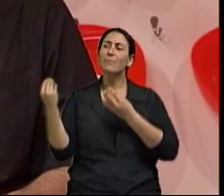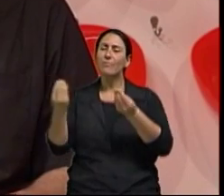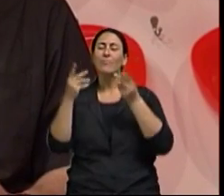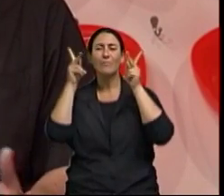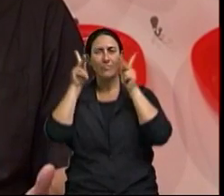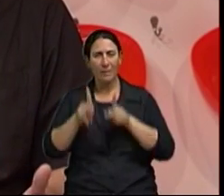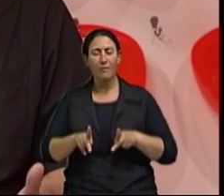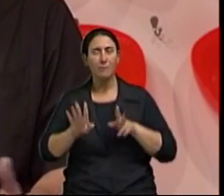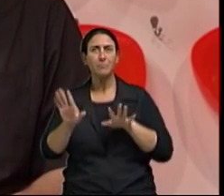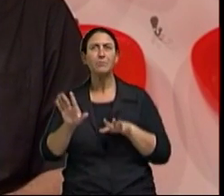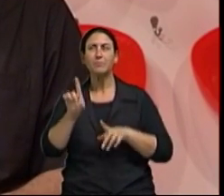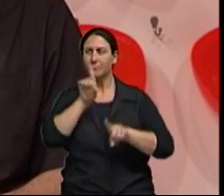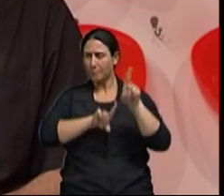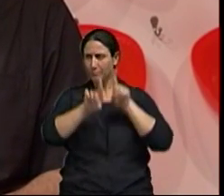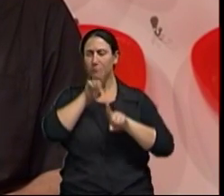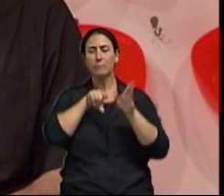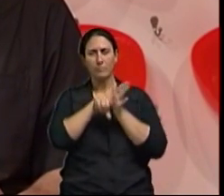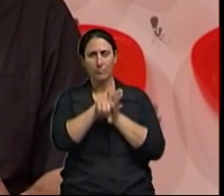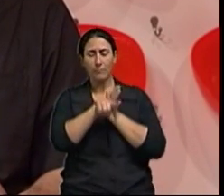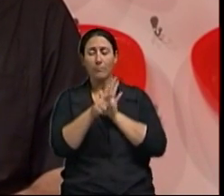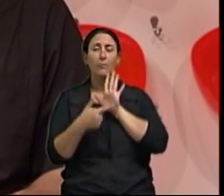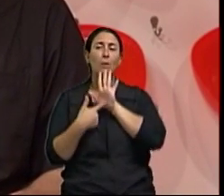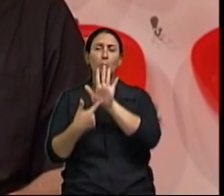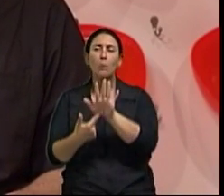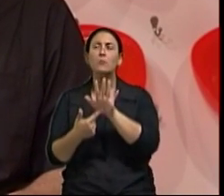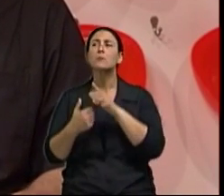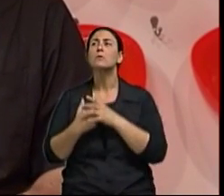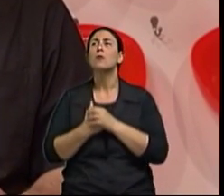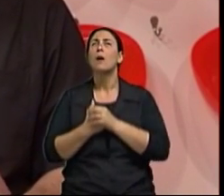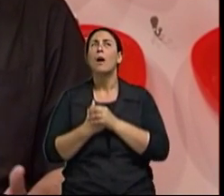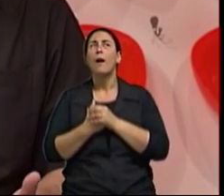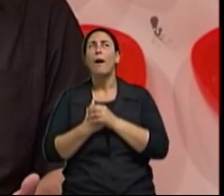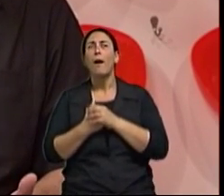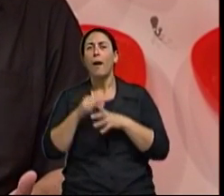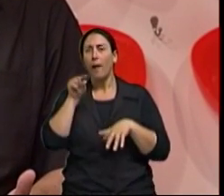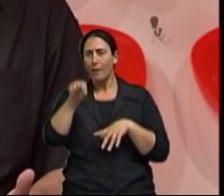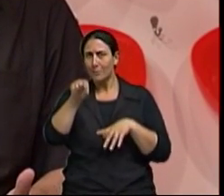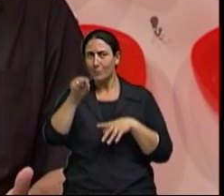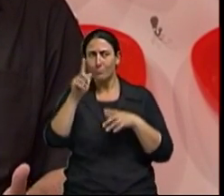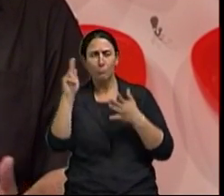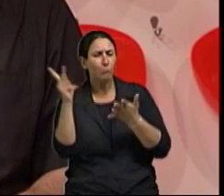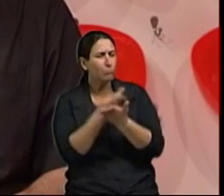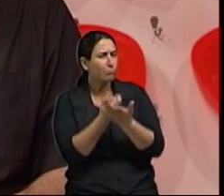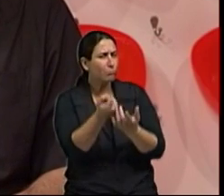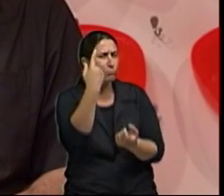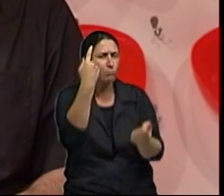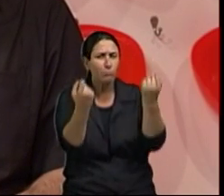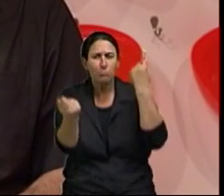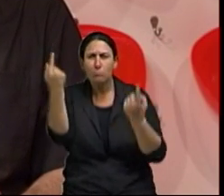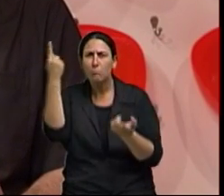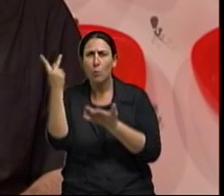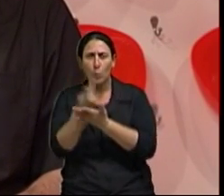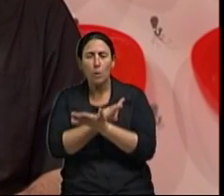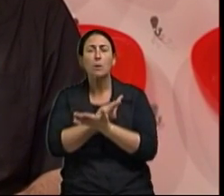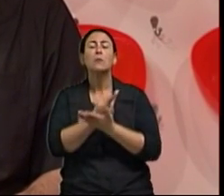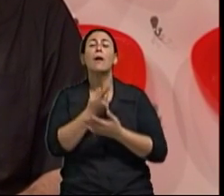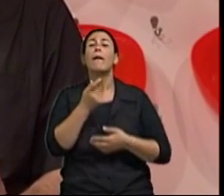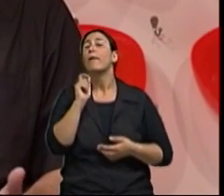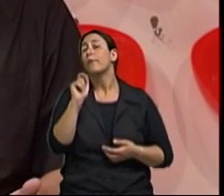isso. Alguns pesquisadores, né, falam que esses fenômenos que estão ocorrendo hoje são fenômenos